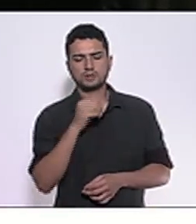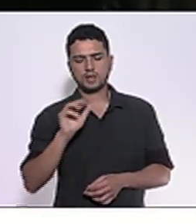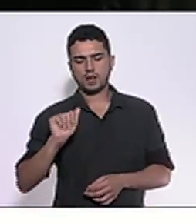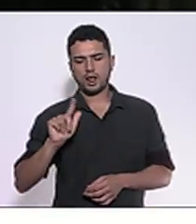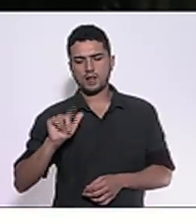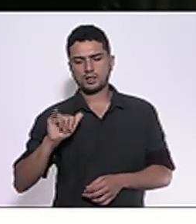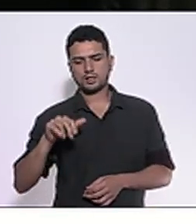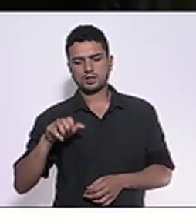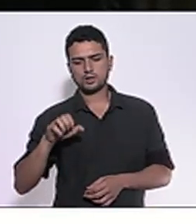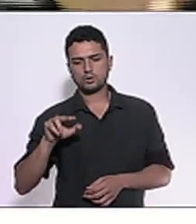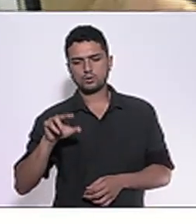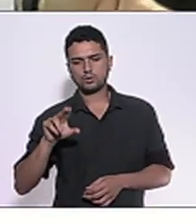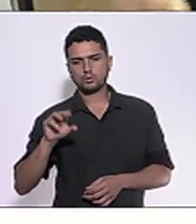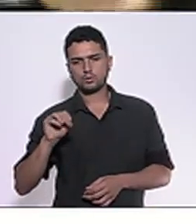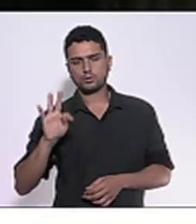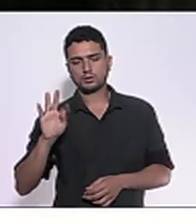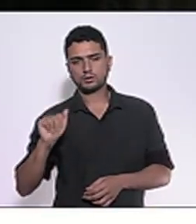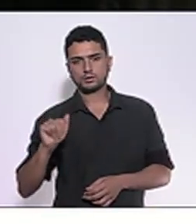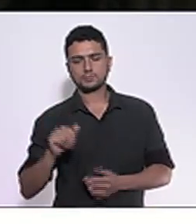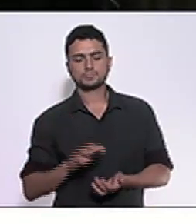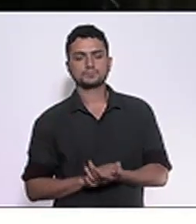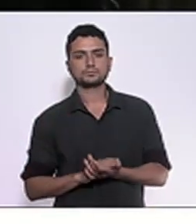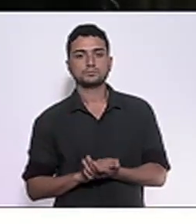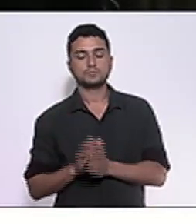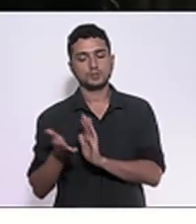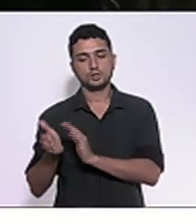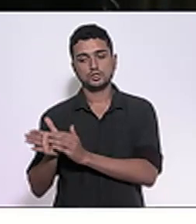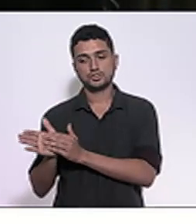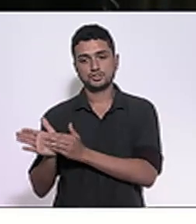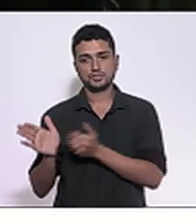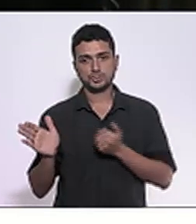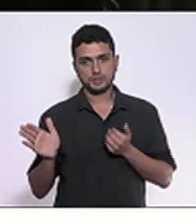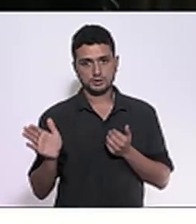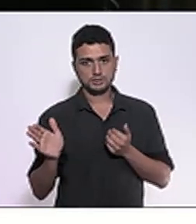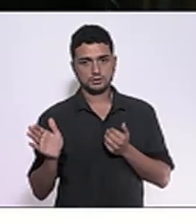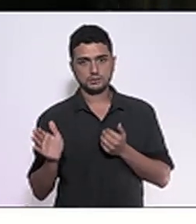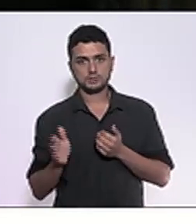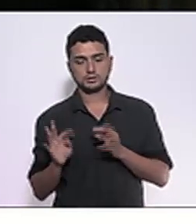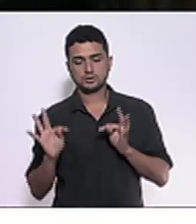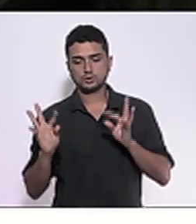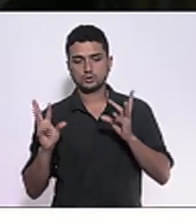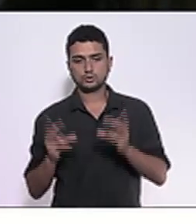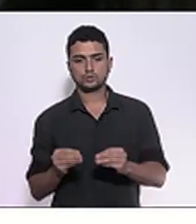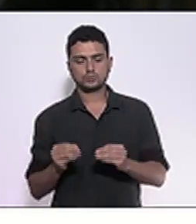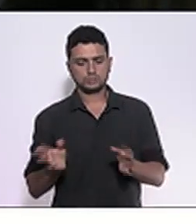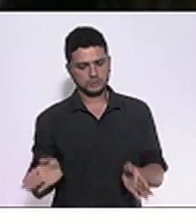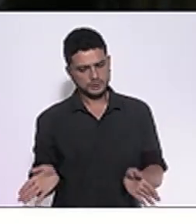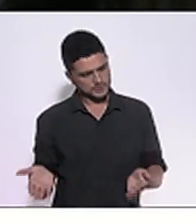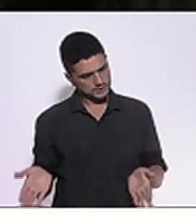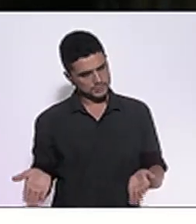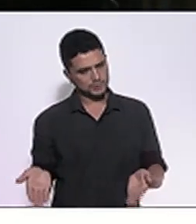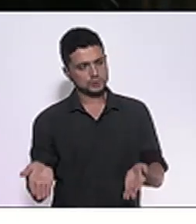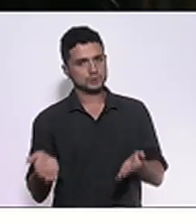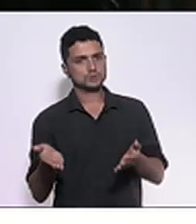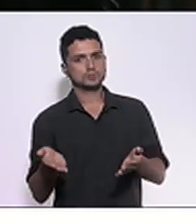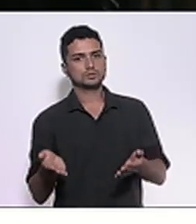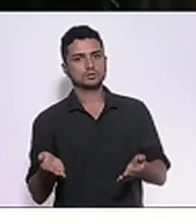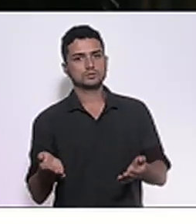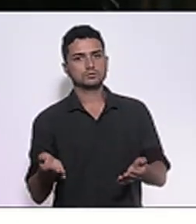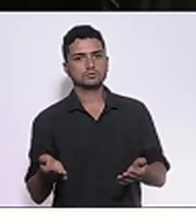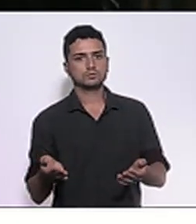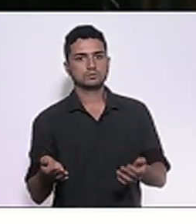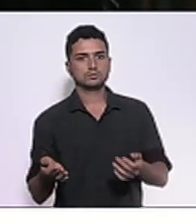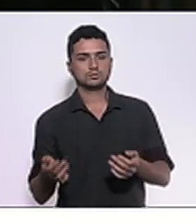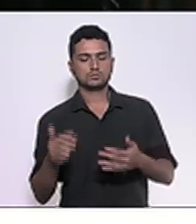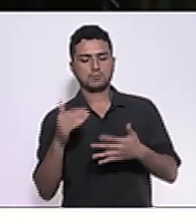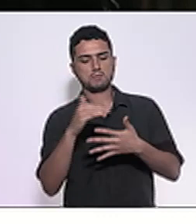de ICMS, tirar delas todos os incentivos para que a gente trabalhe na